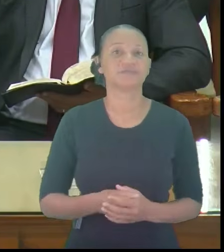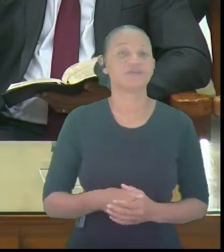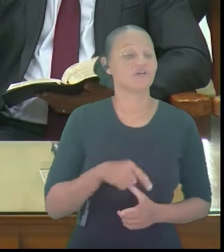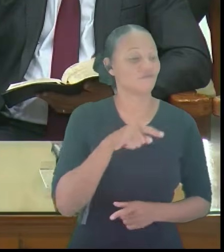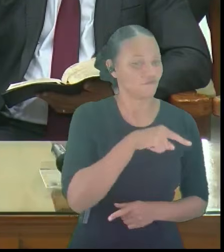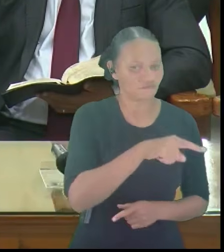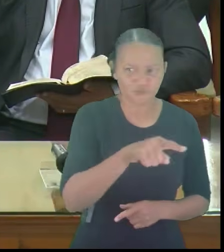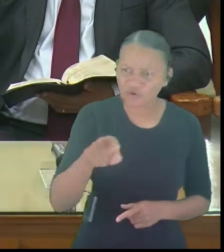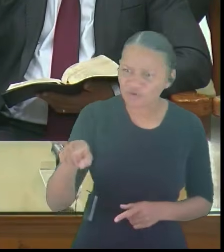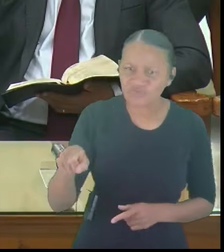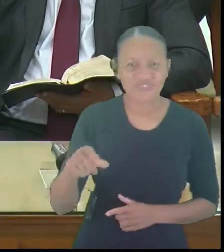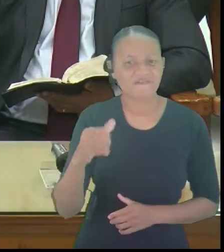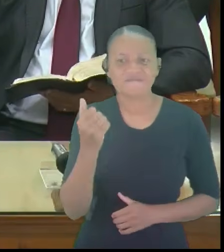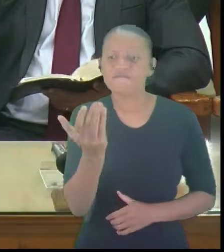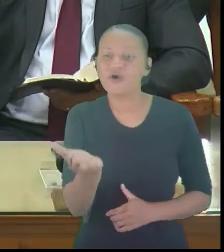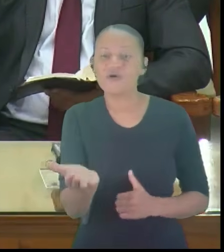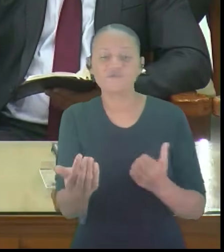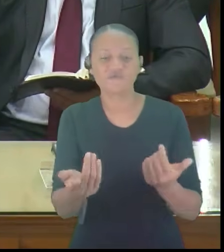Vocês ficam